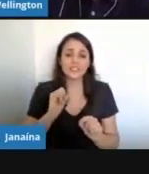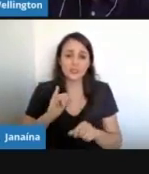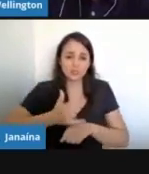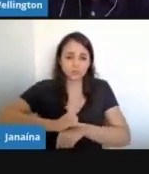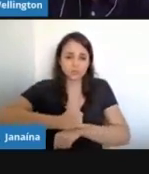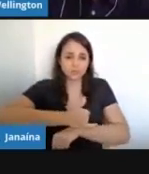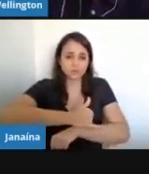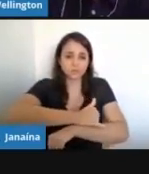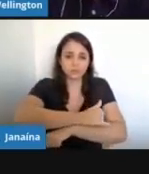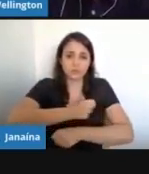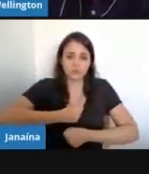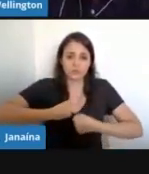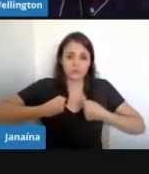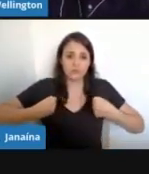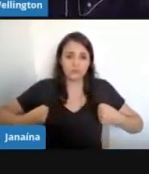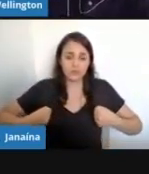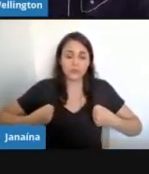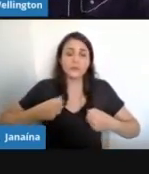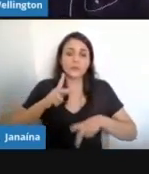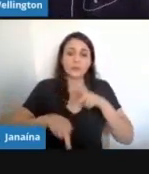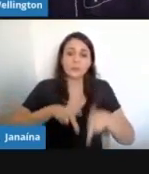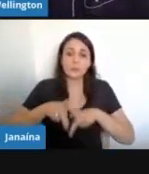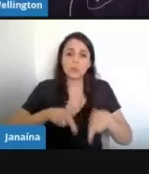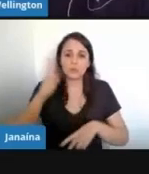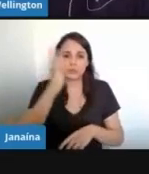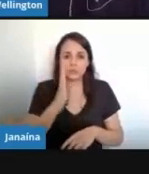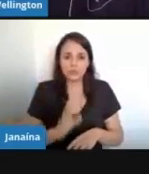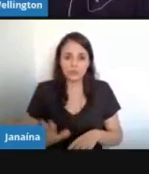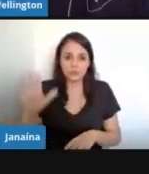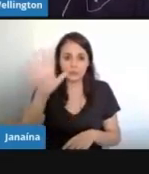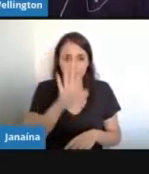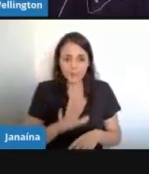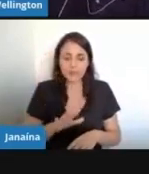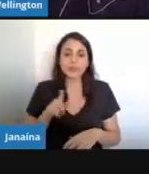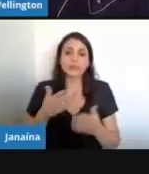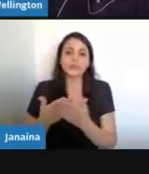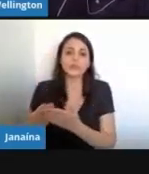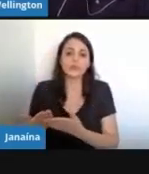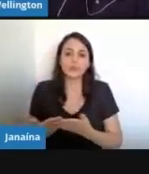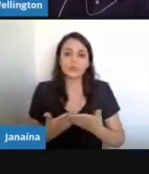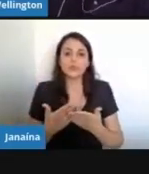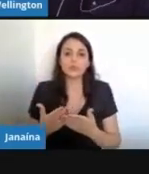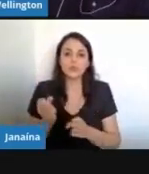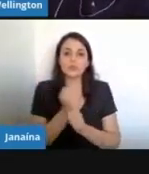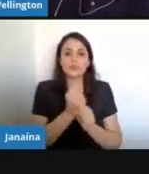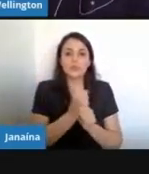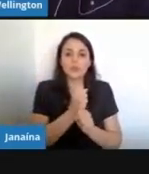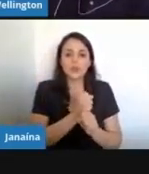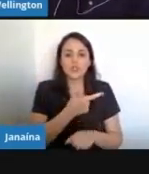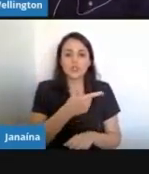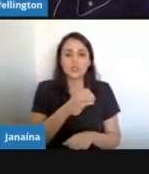né, excesso de peso e obesidade na população brasileira. Um estudo do Vigitel de 2006 a